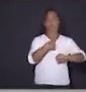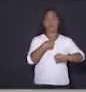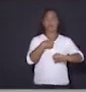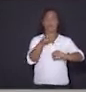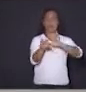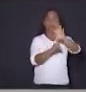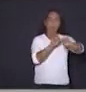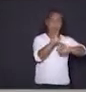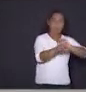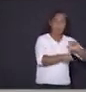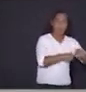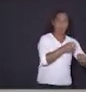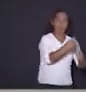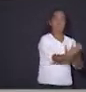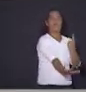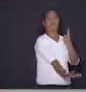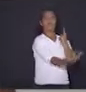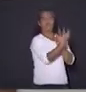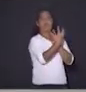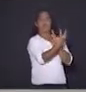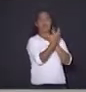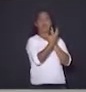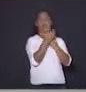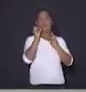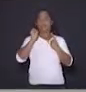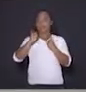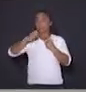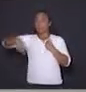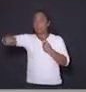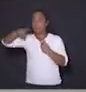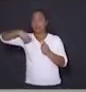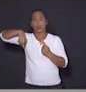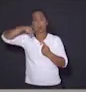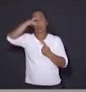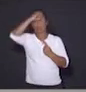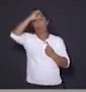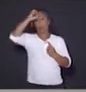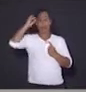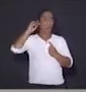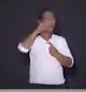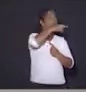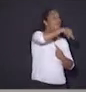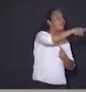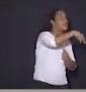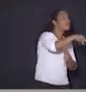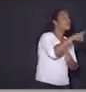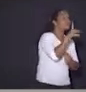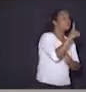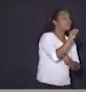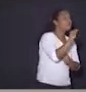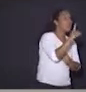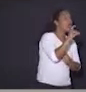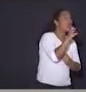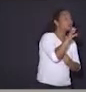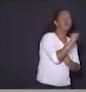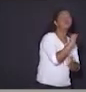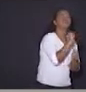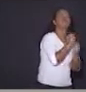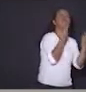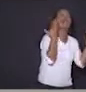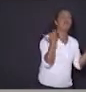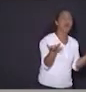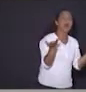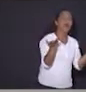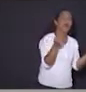em relação a essas pessoas se nós não tivermos condição de saber que dado os nossos estão nesses bancos de dados e como eles estão sendo